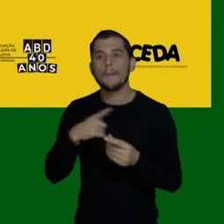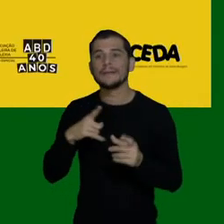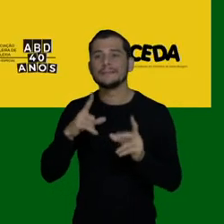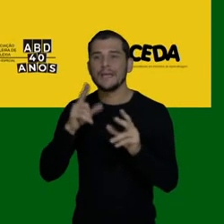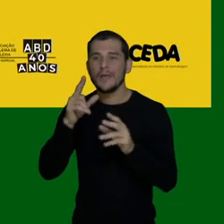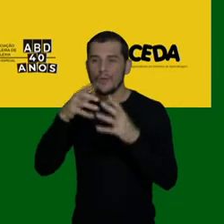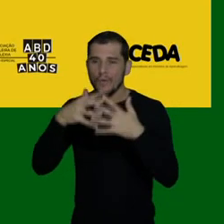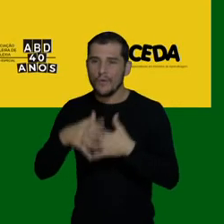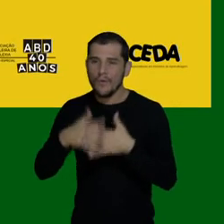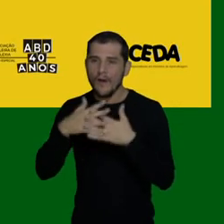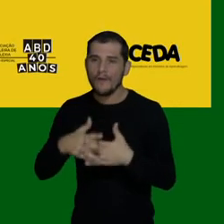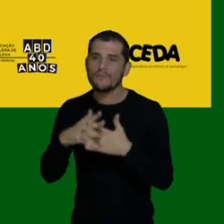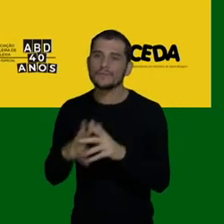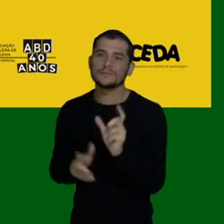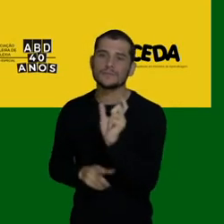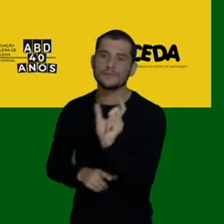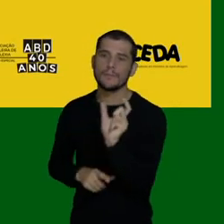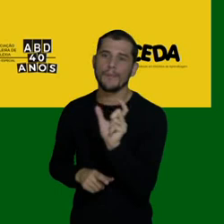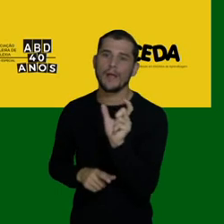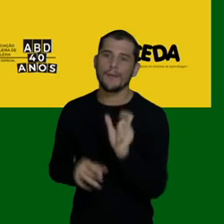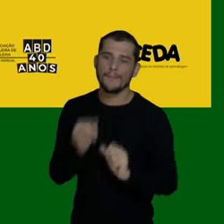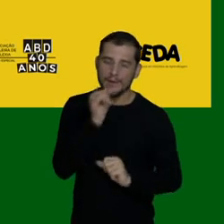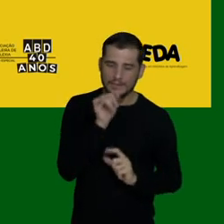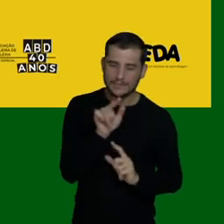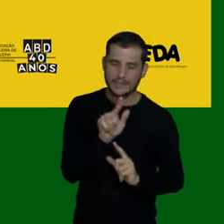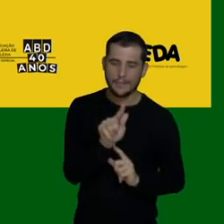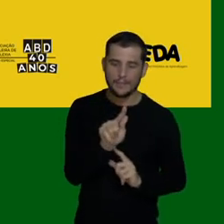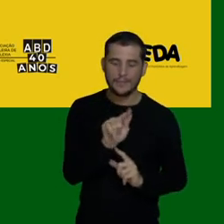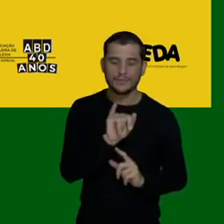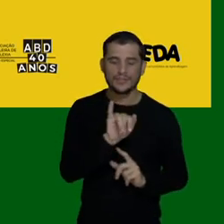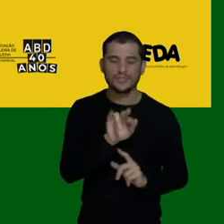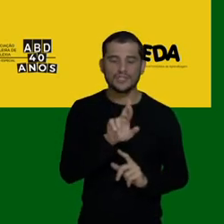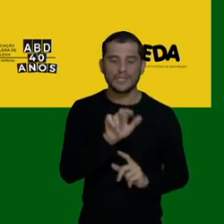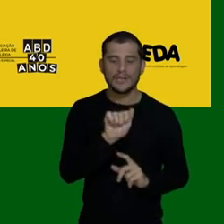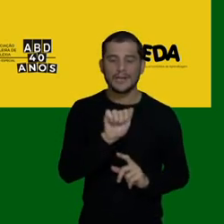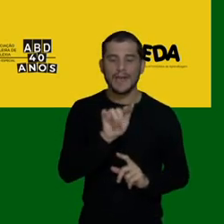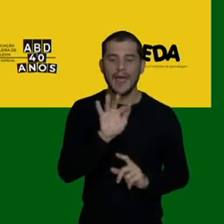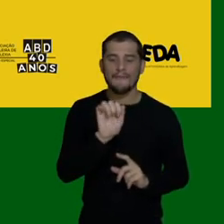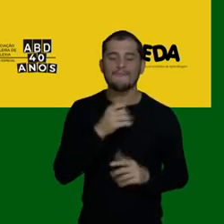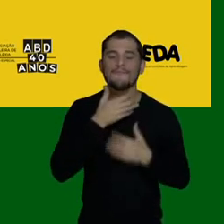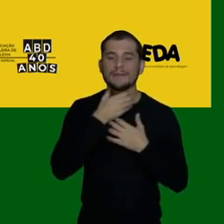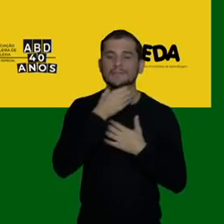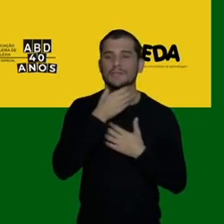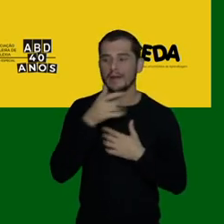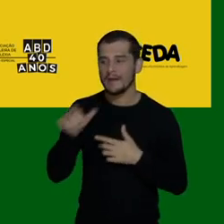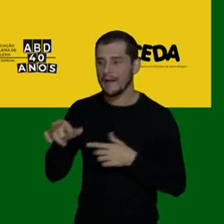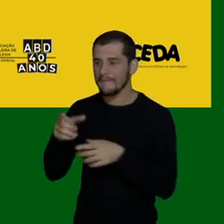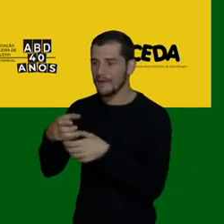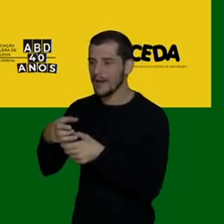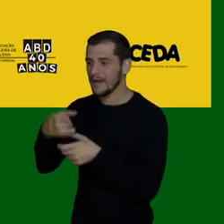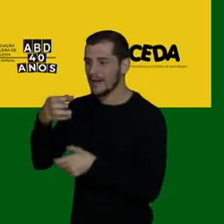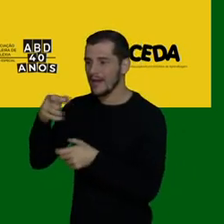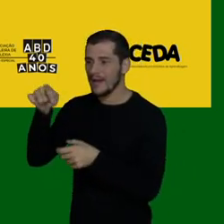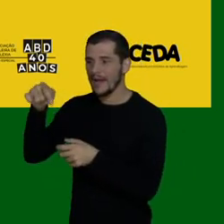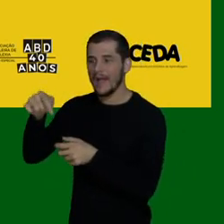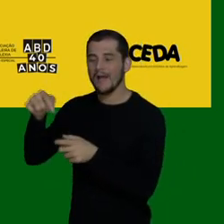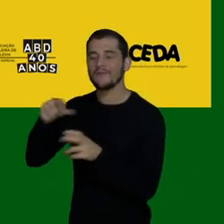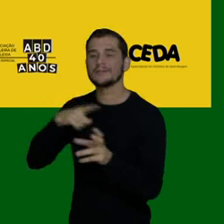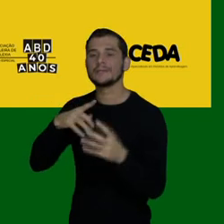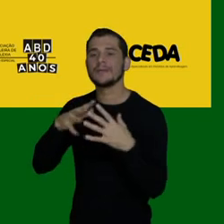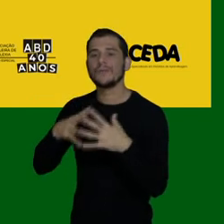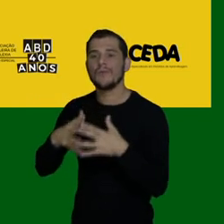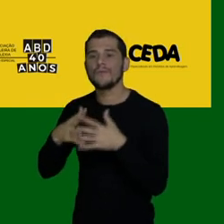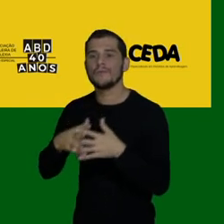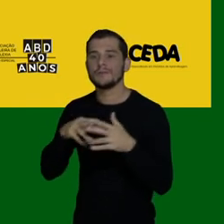correr eh e muita gente fala ah ele começou a ler assim a gente tem que deixar bem